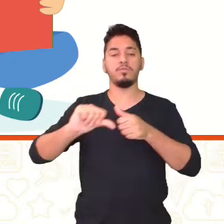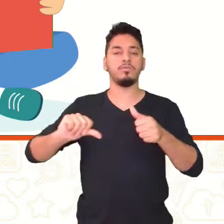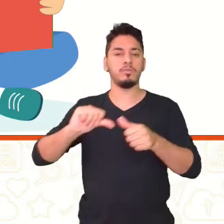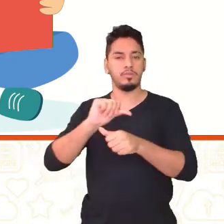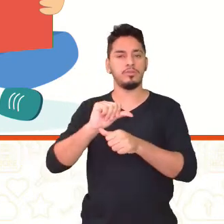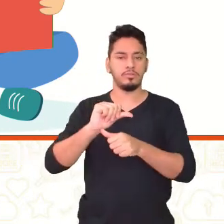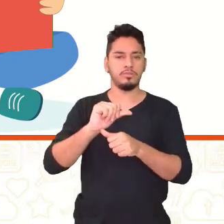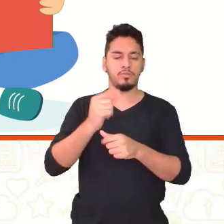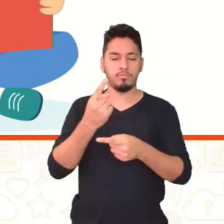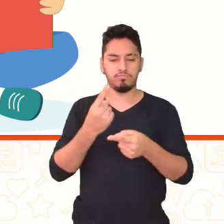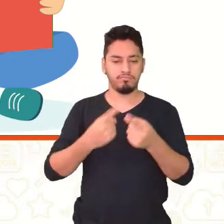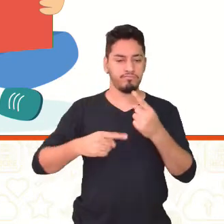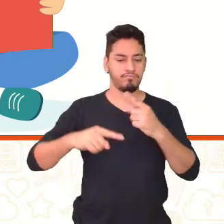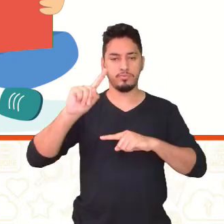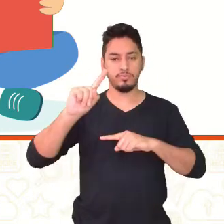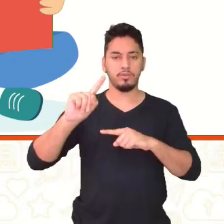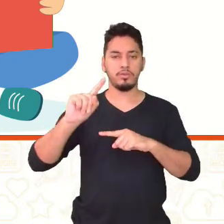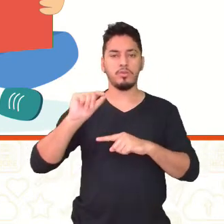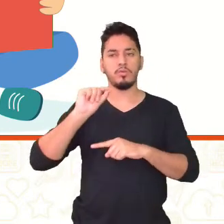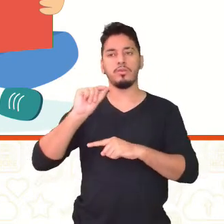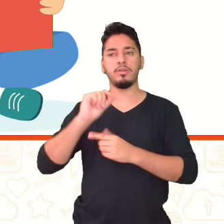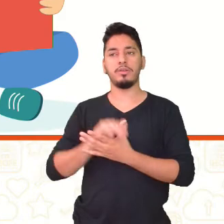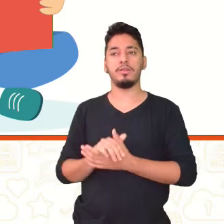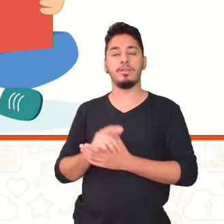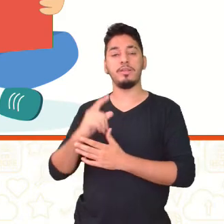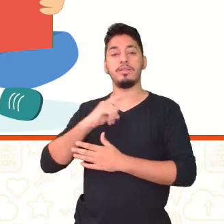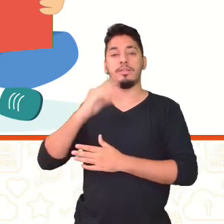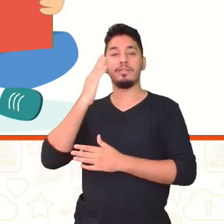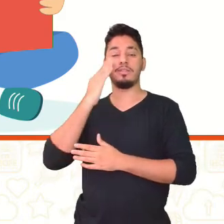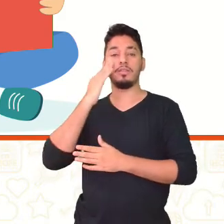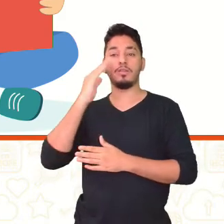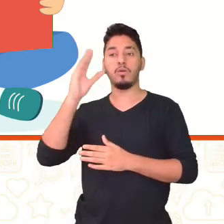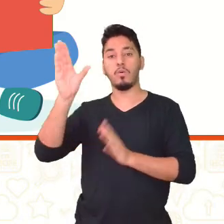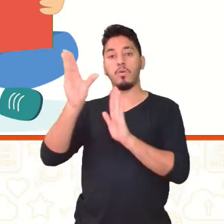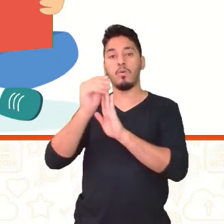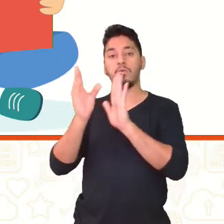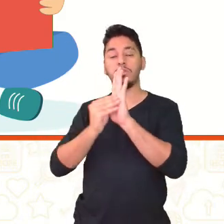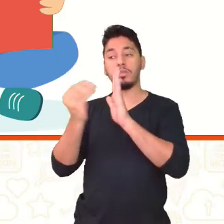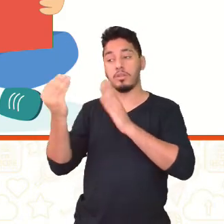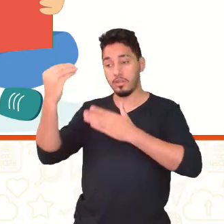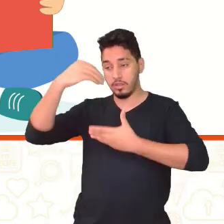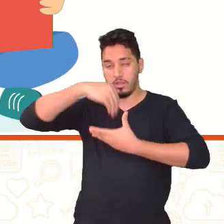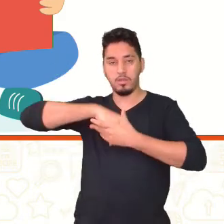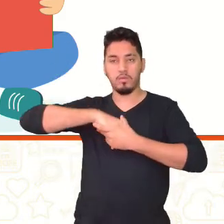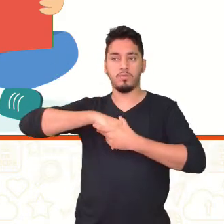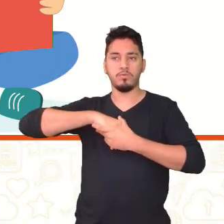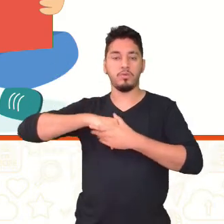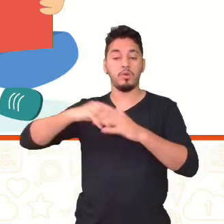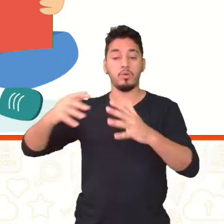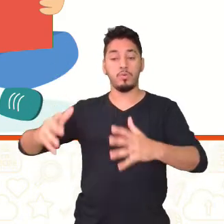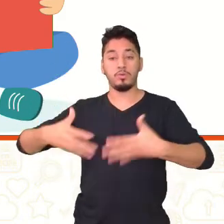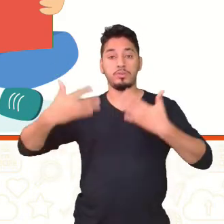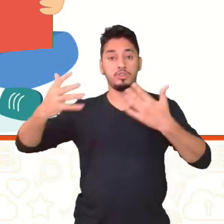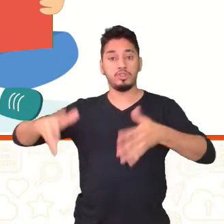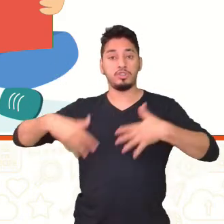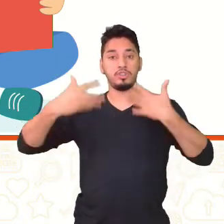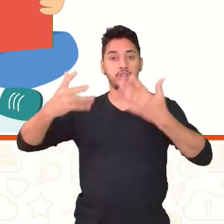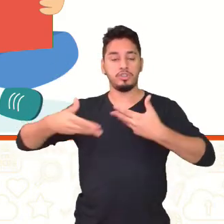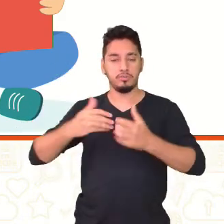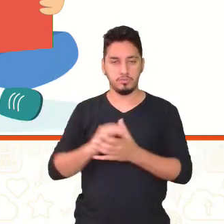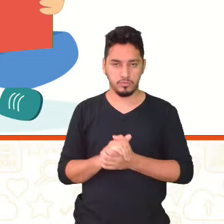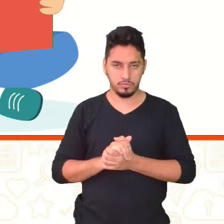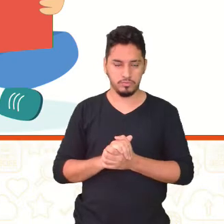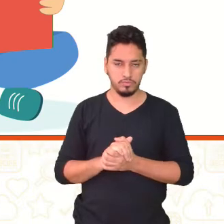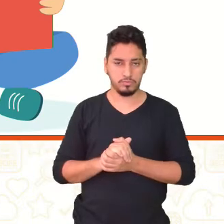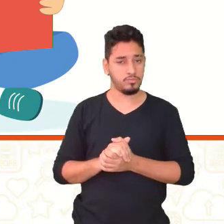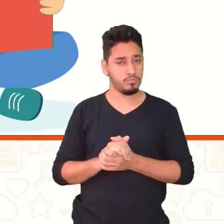uma transformação na forma de internalizar o conteúdo, na forma de internalizar o estímulo que a gente está oferecendo. Então,